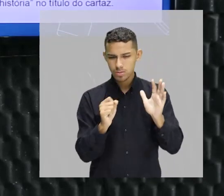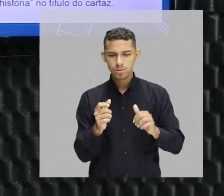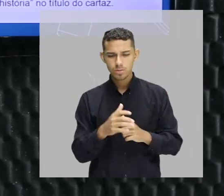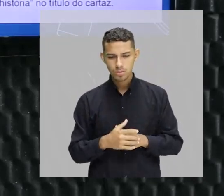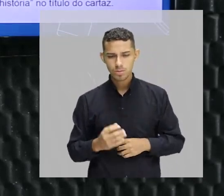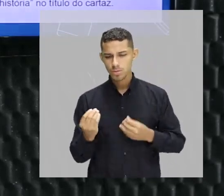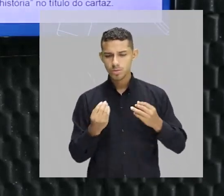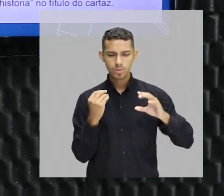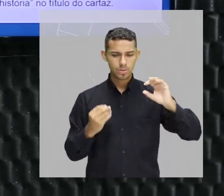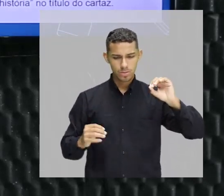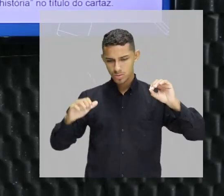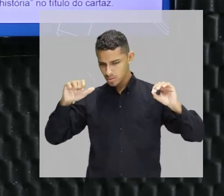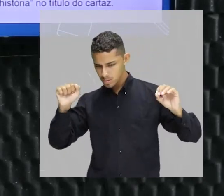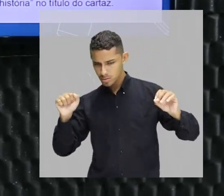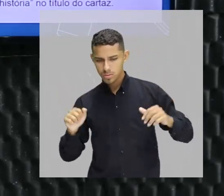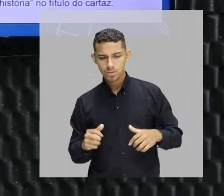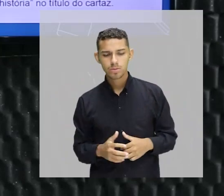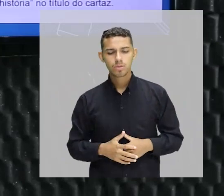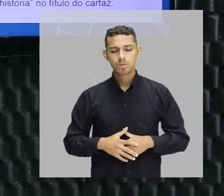A.